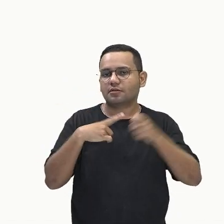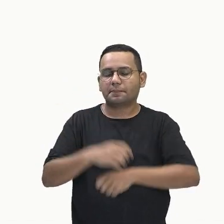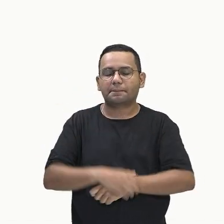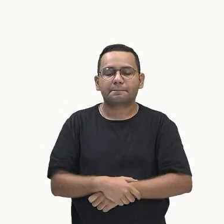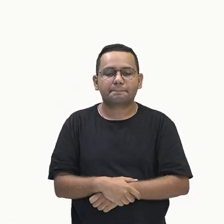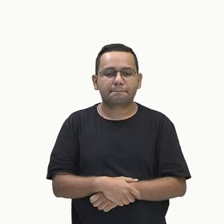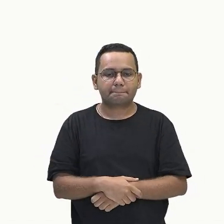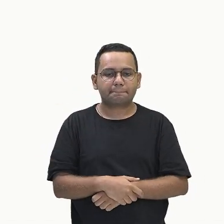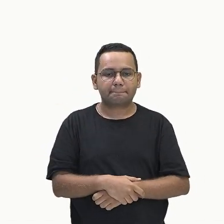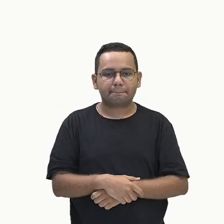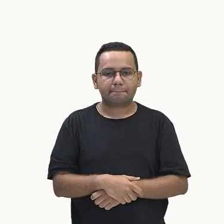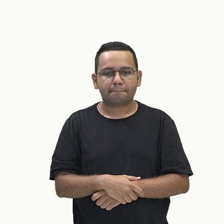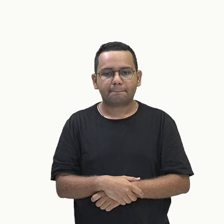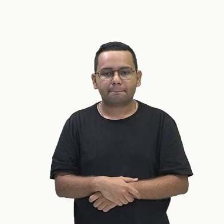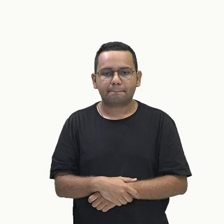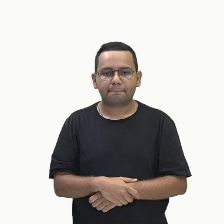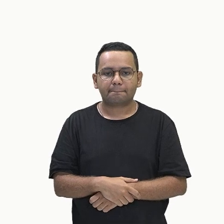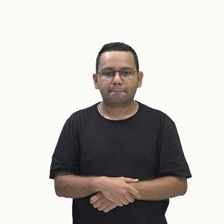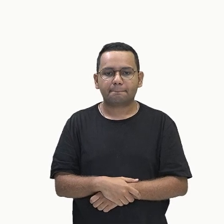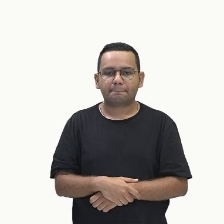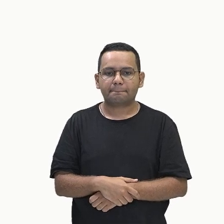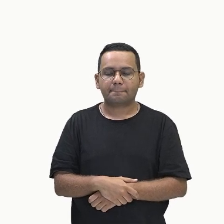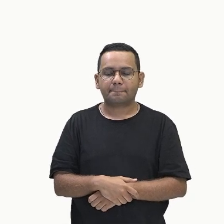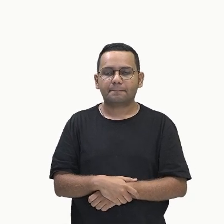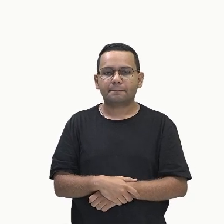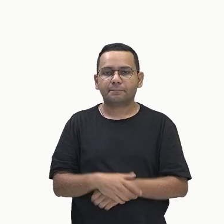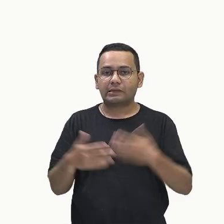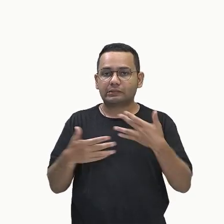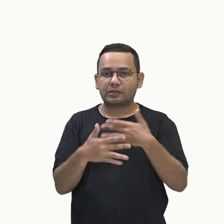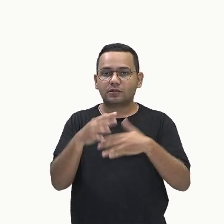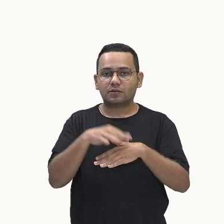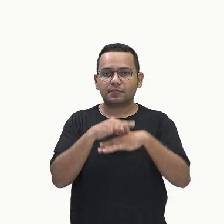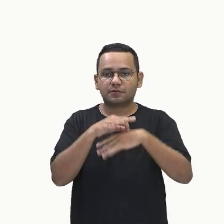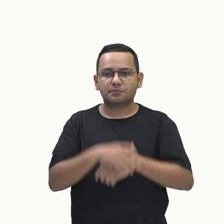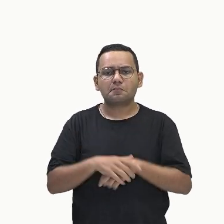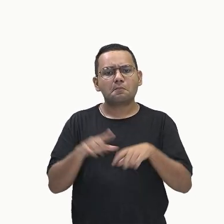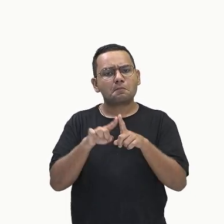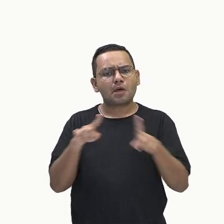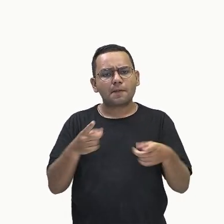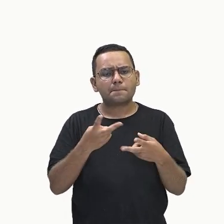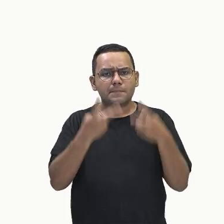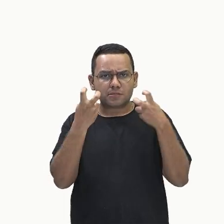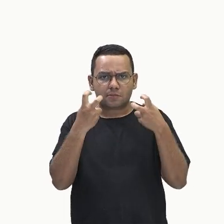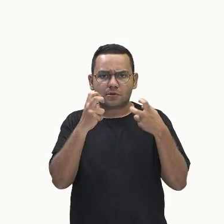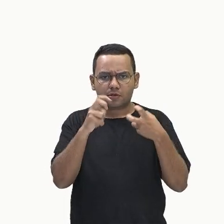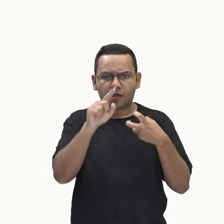epitelial. Então percebam que essa glândula ela atua sobre diversos outros